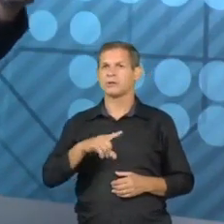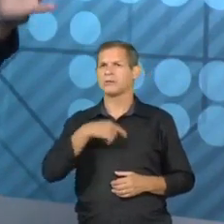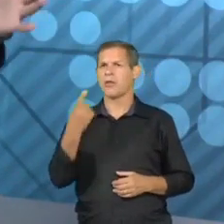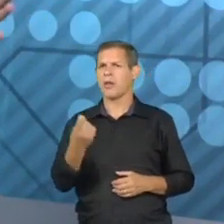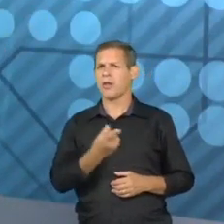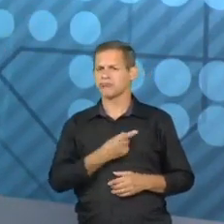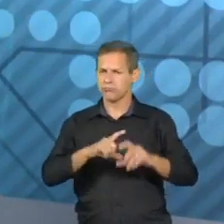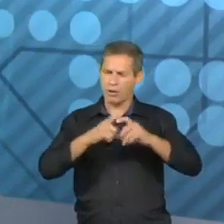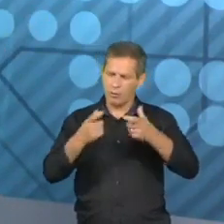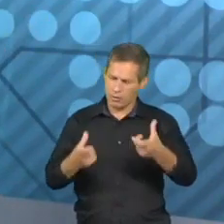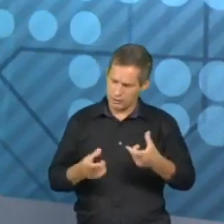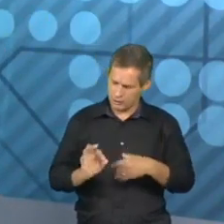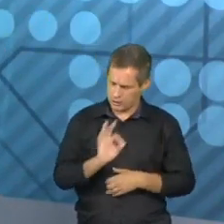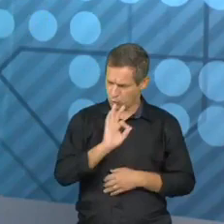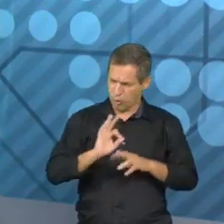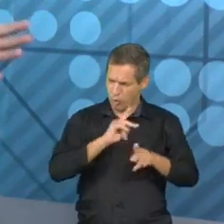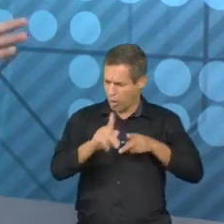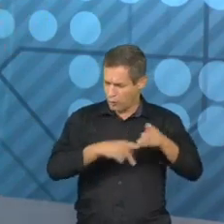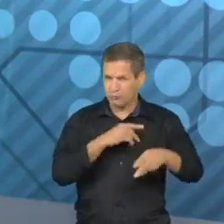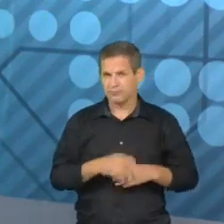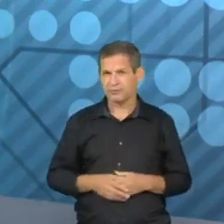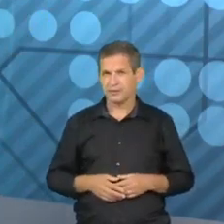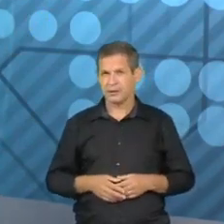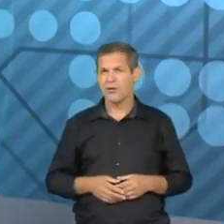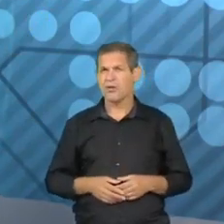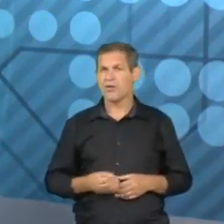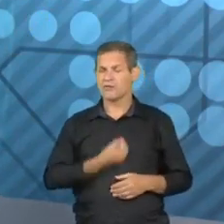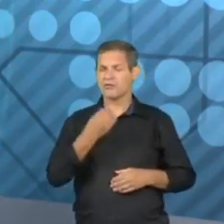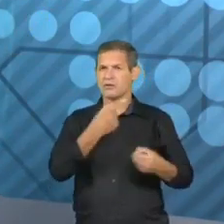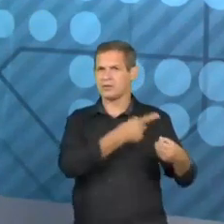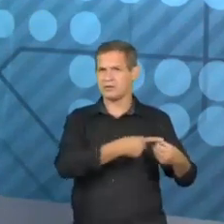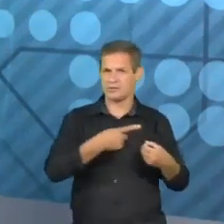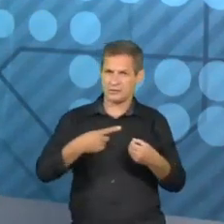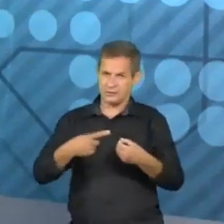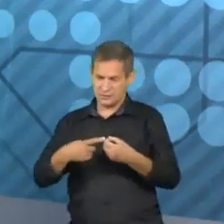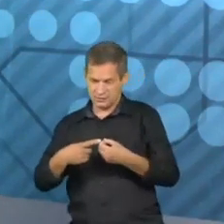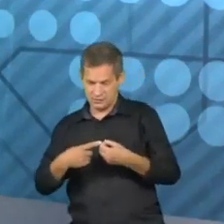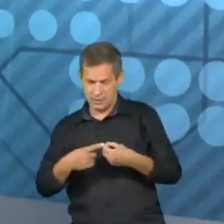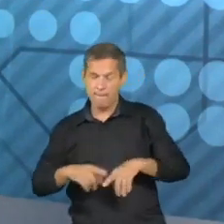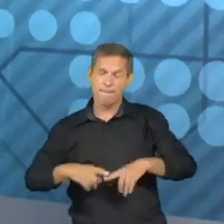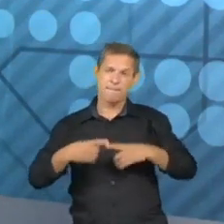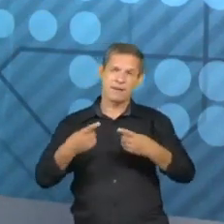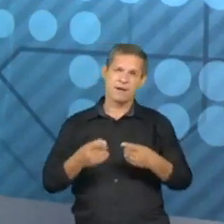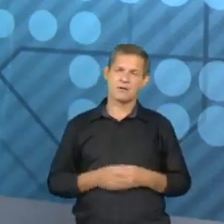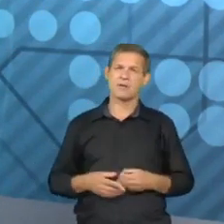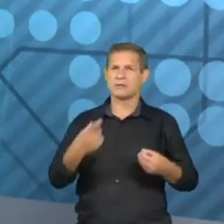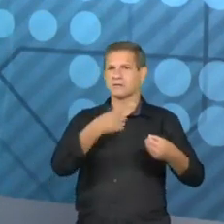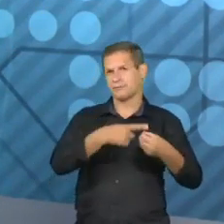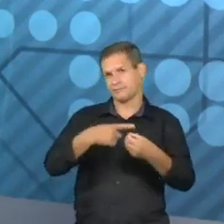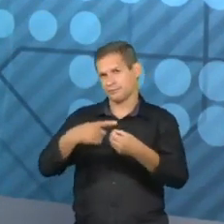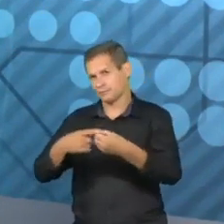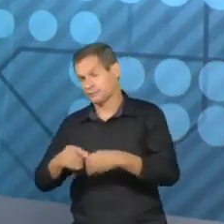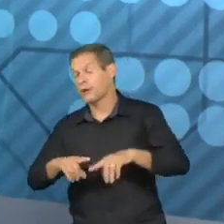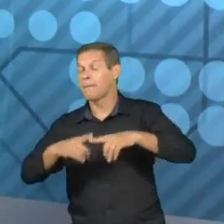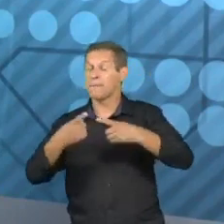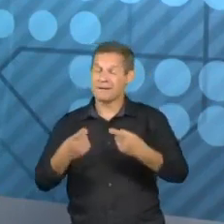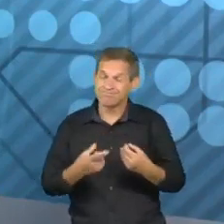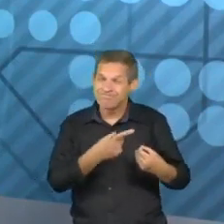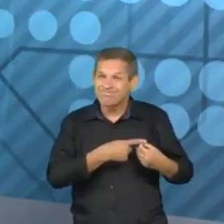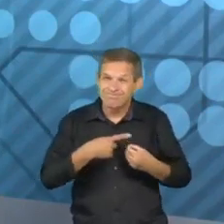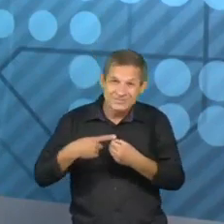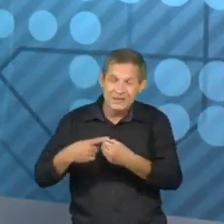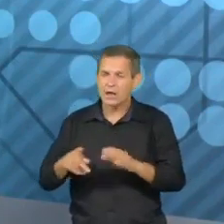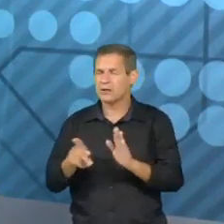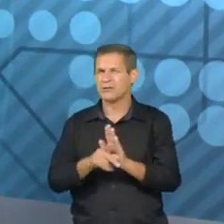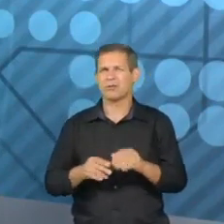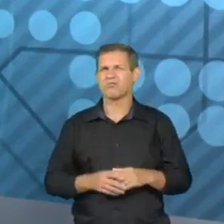uma grande parcela da população indo morar nas cidades, né, na parte urbana, só que a cidade em